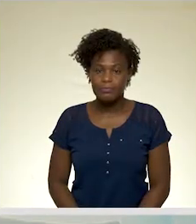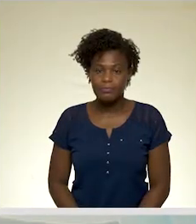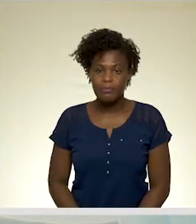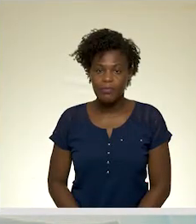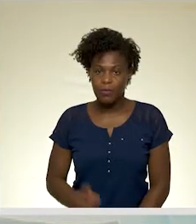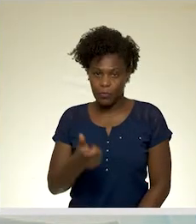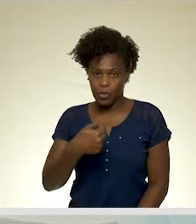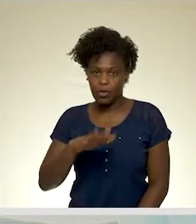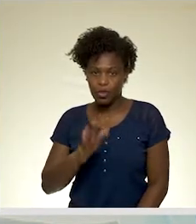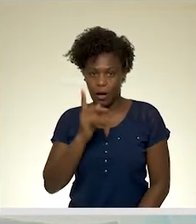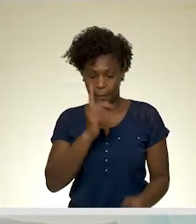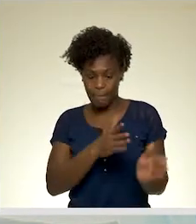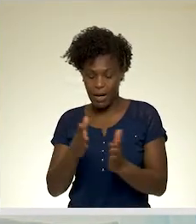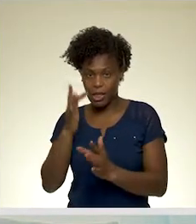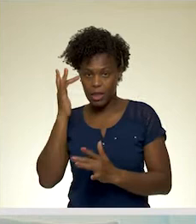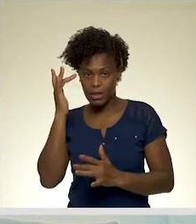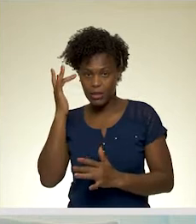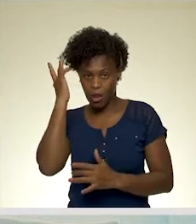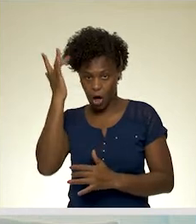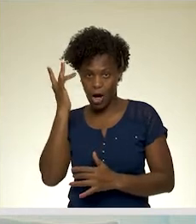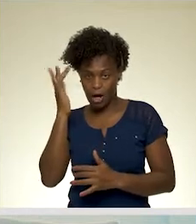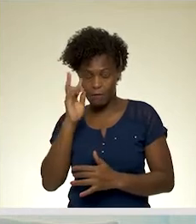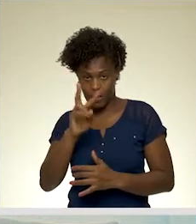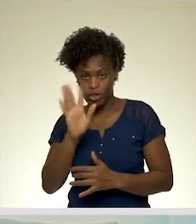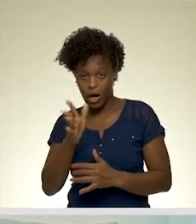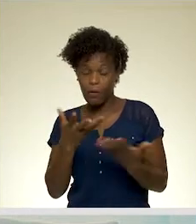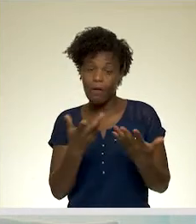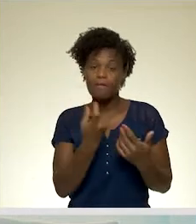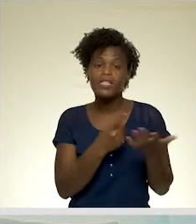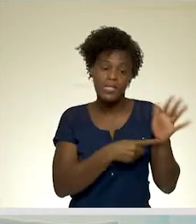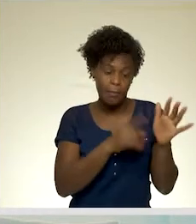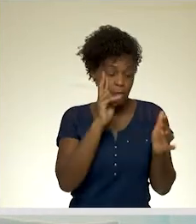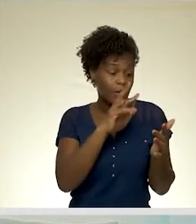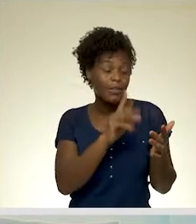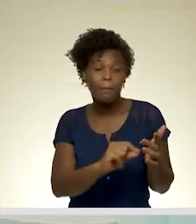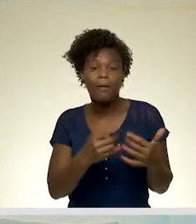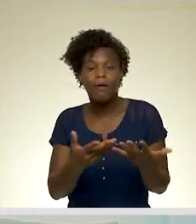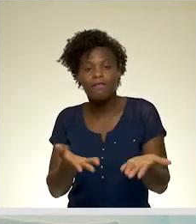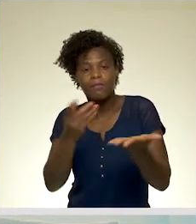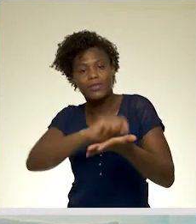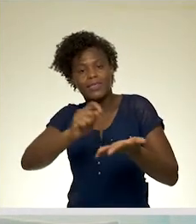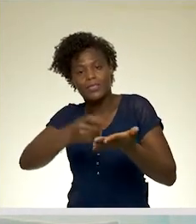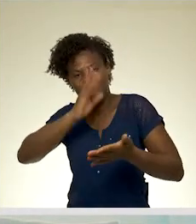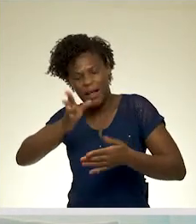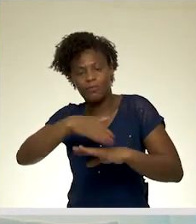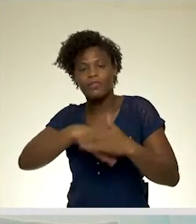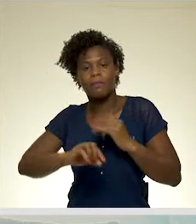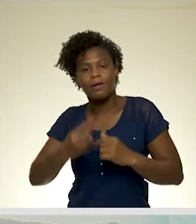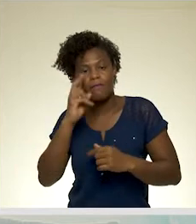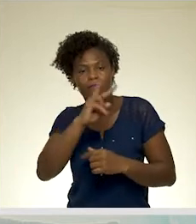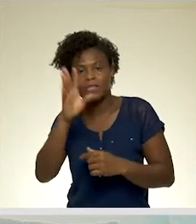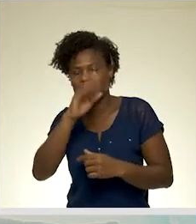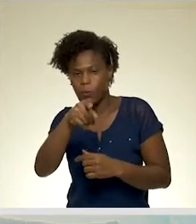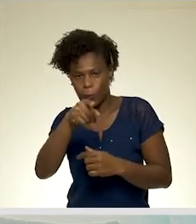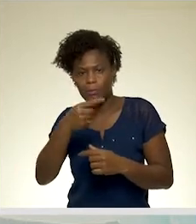Bem, já vimos a parte teórica, já vimos o exemplo, agora vamos resolver exercício prático para ver